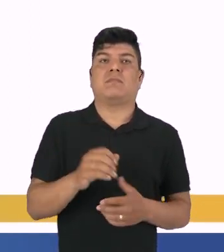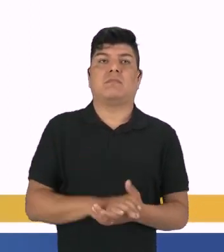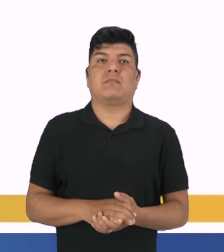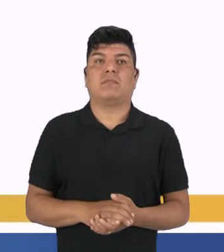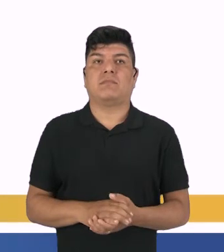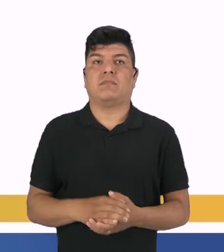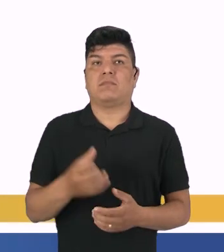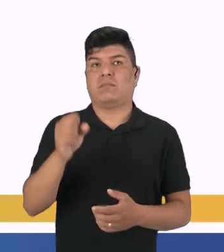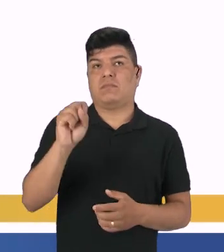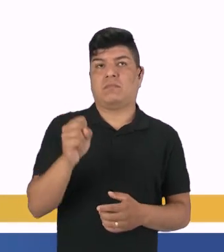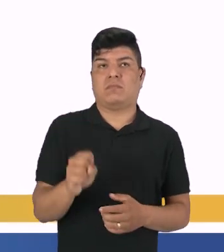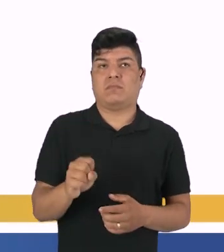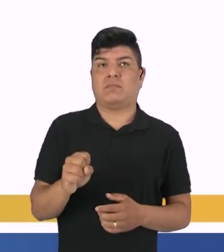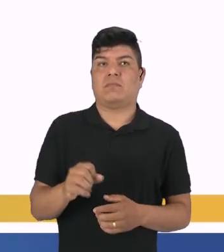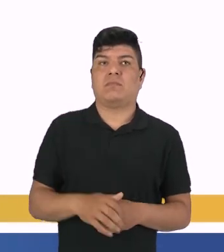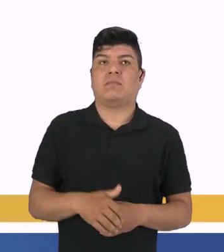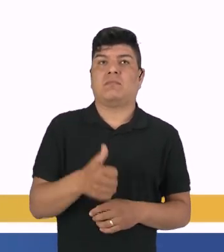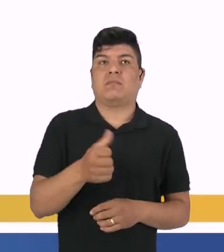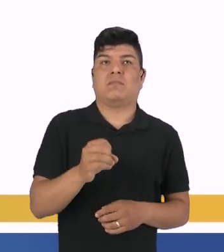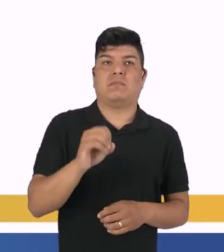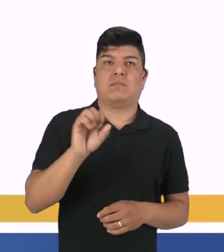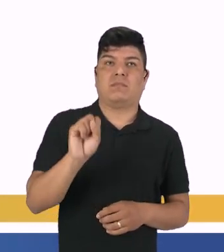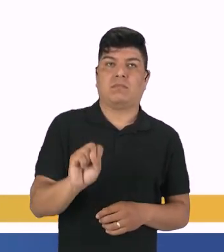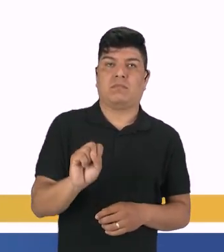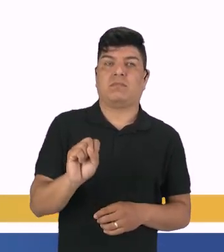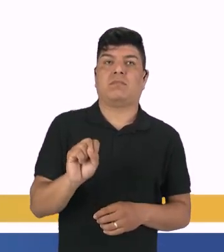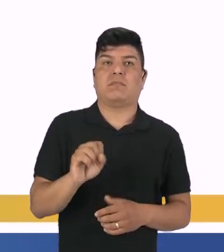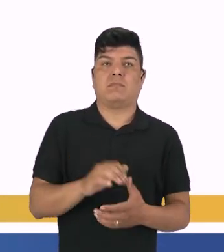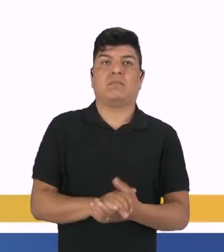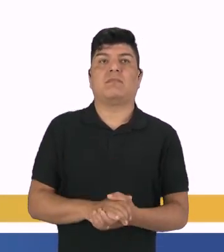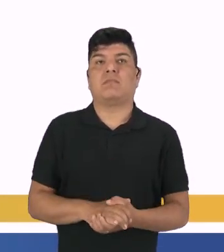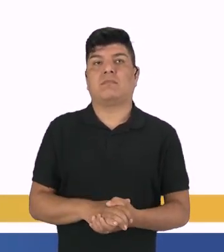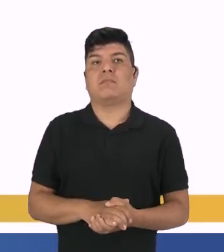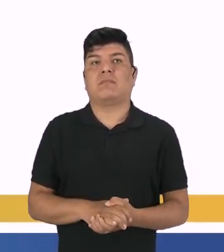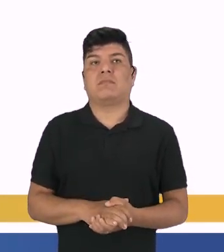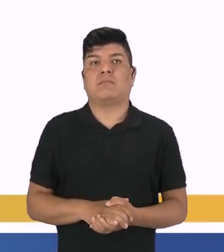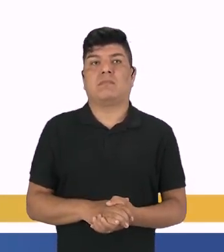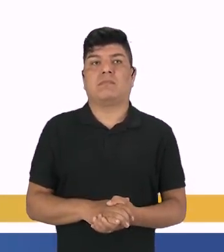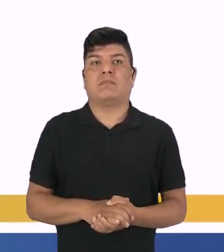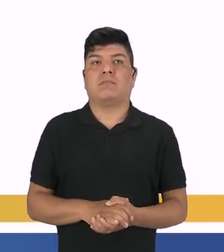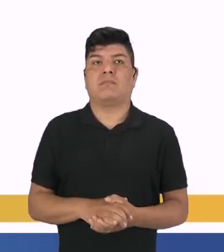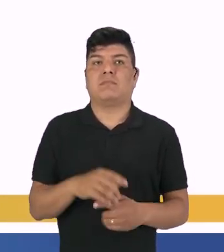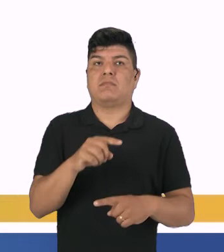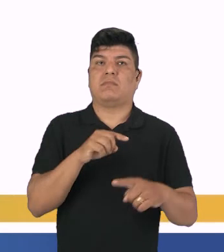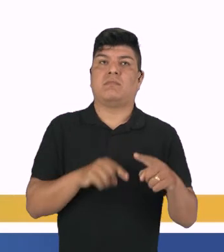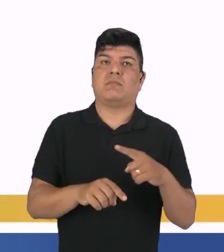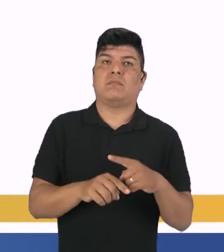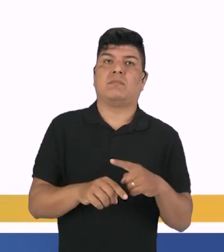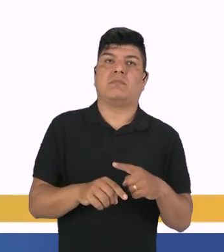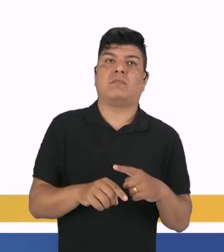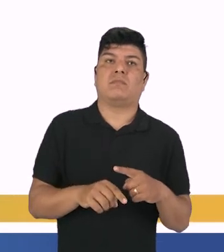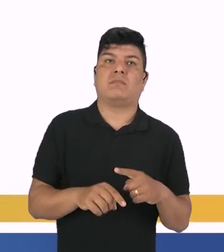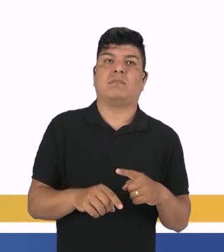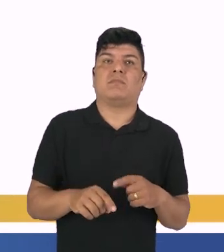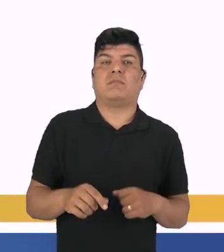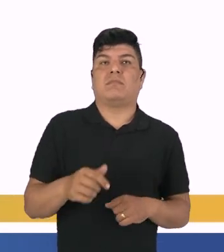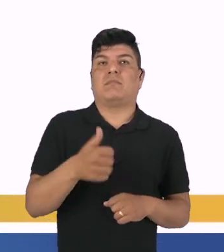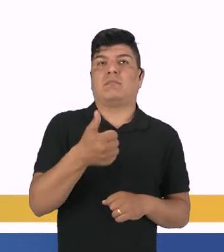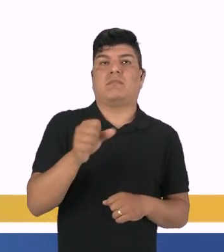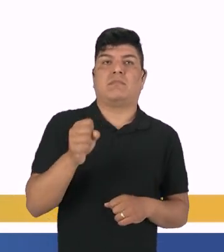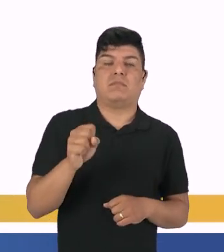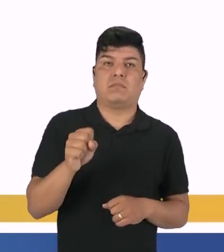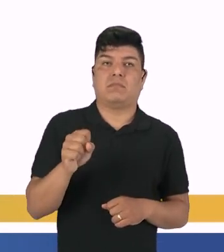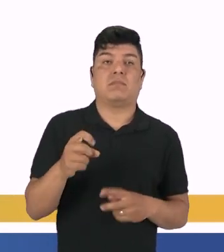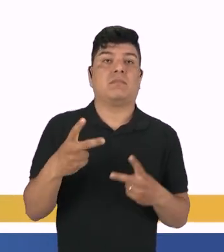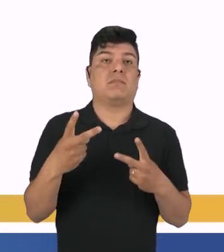número que eu ainda não tinha dividido, que é o 8. Juntando com 10, vai ficar 108. 108